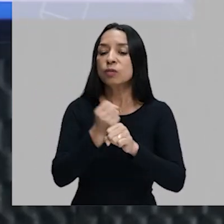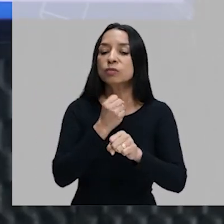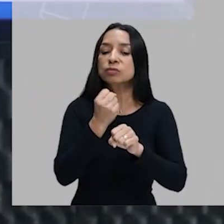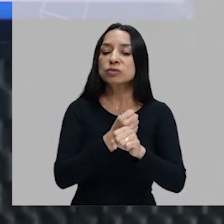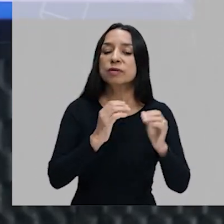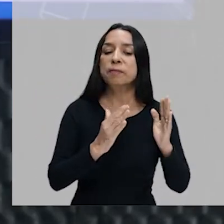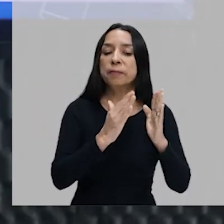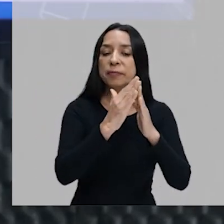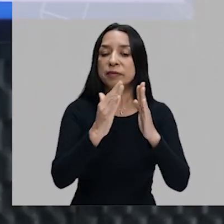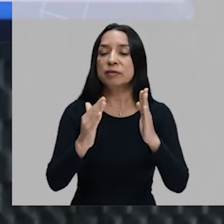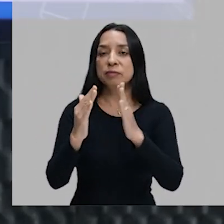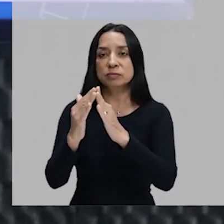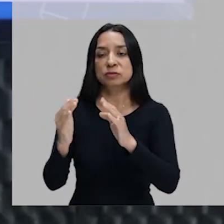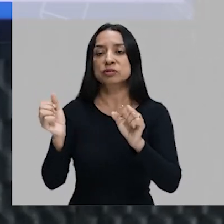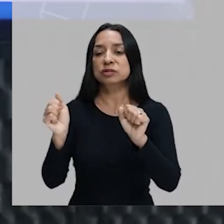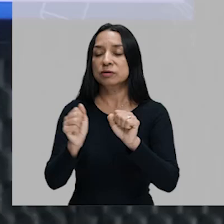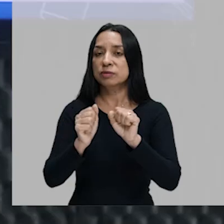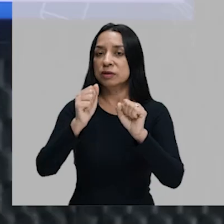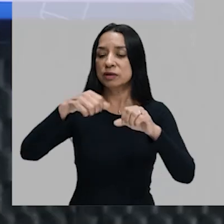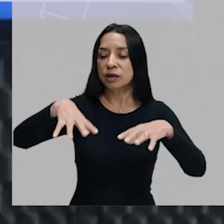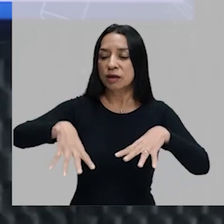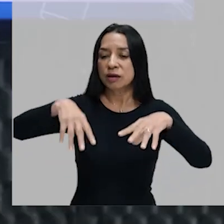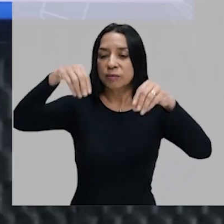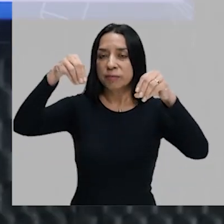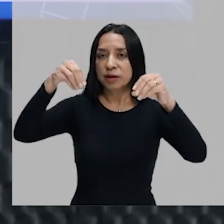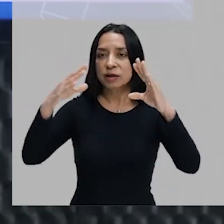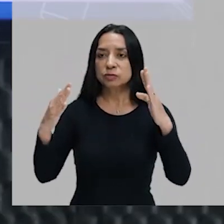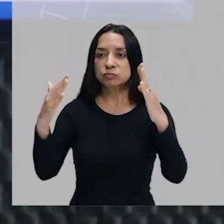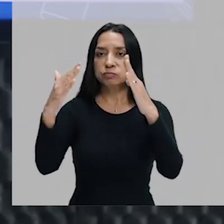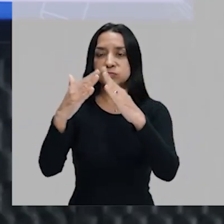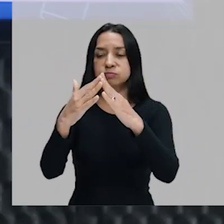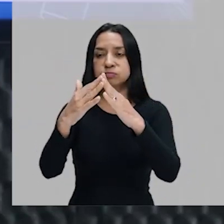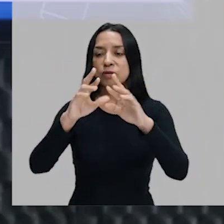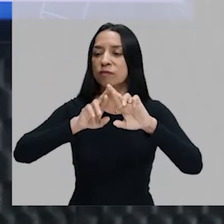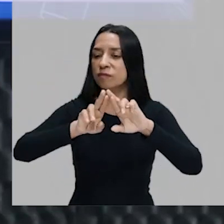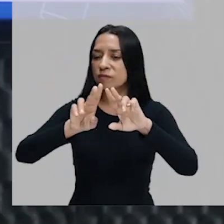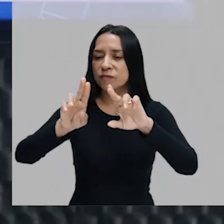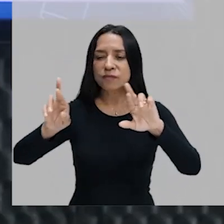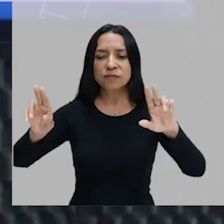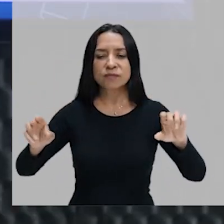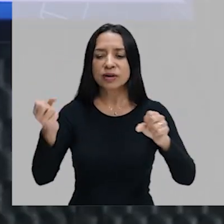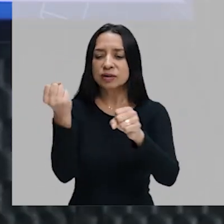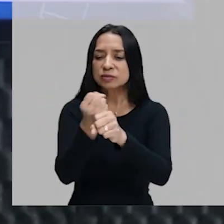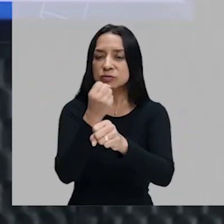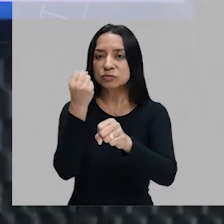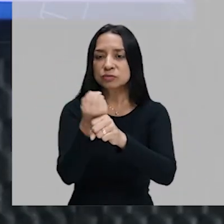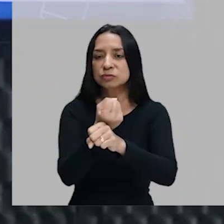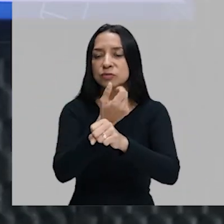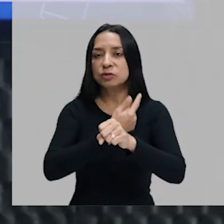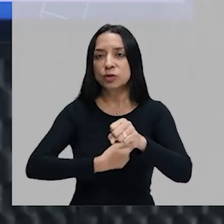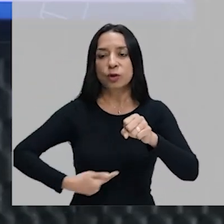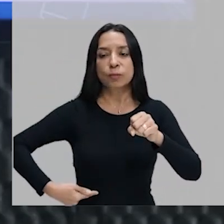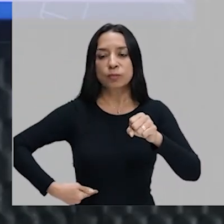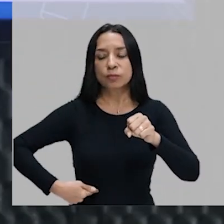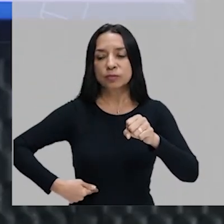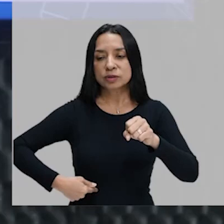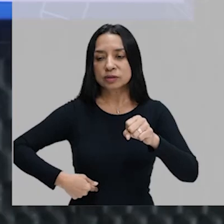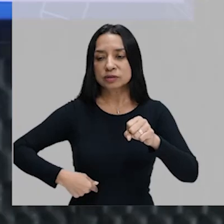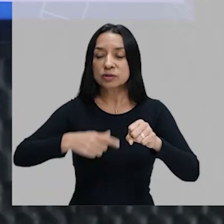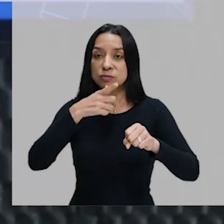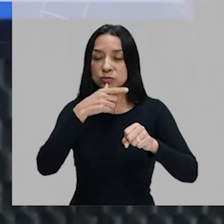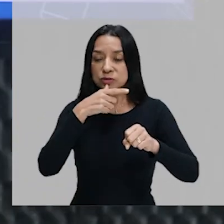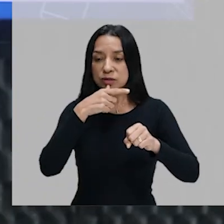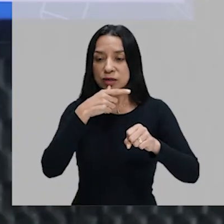pirâmides, palácios. Teremos a construção de várias obras públicas hidráulicas, como os canais